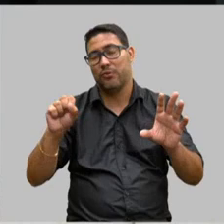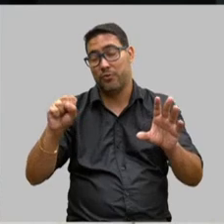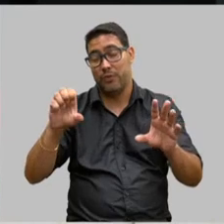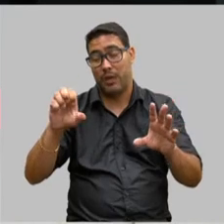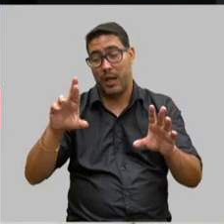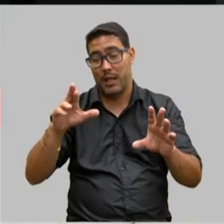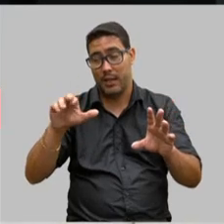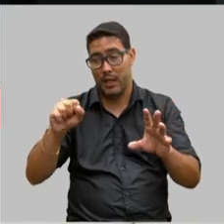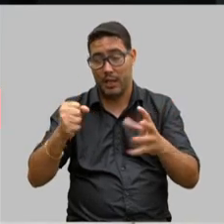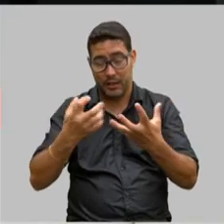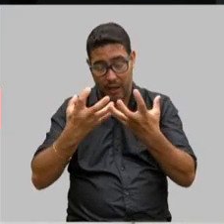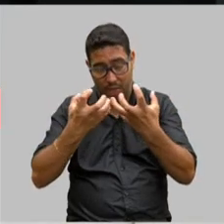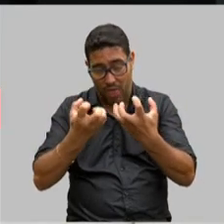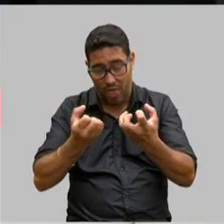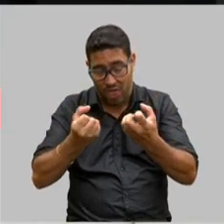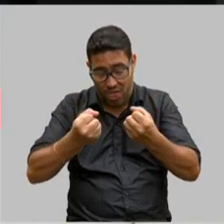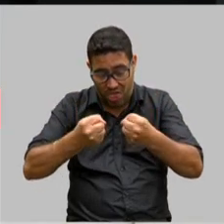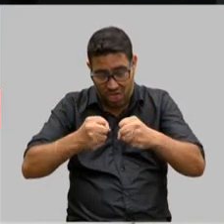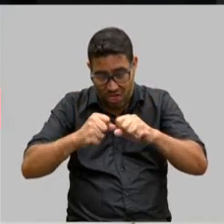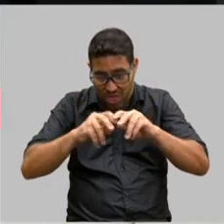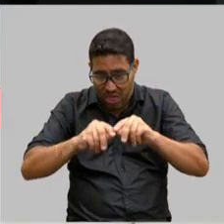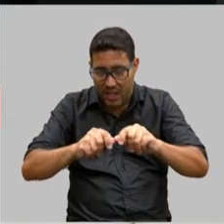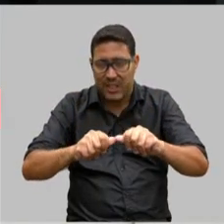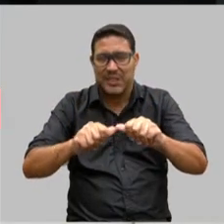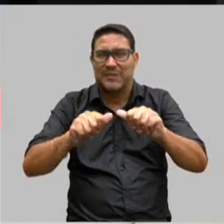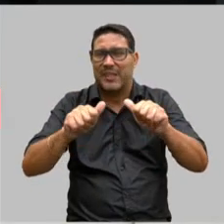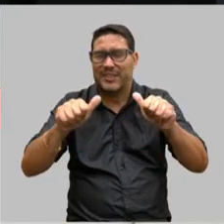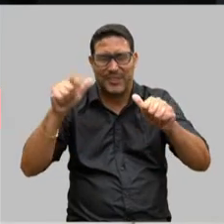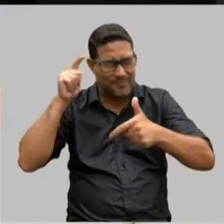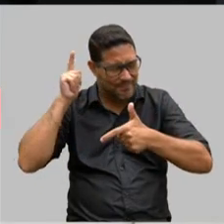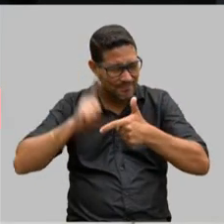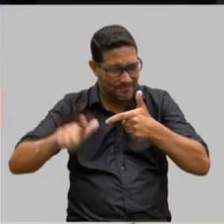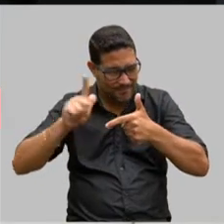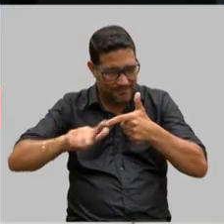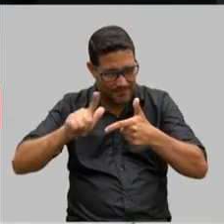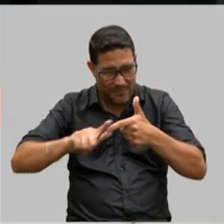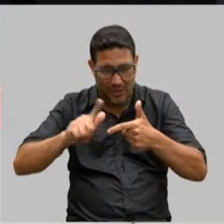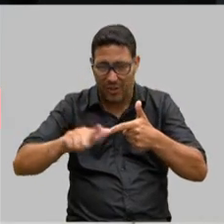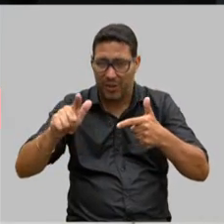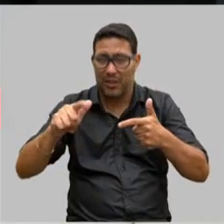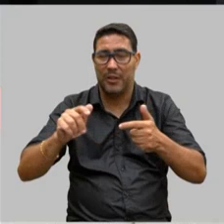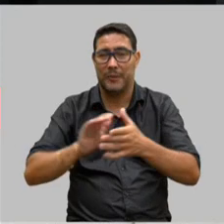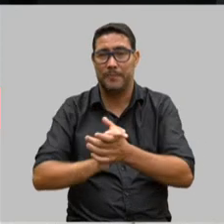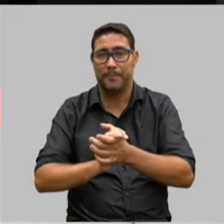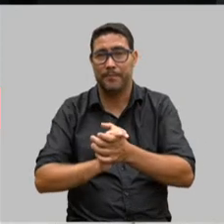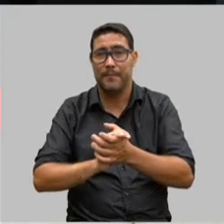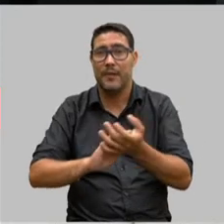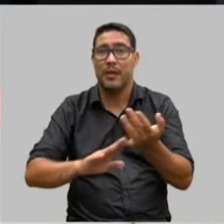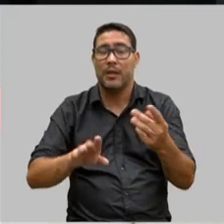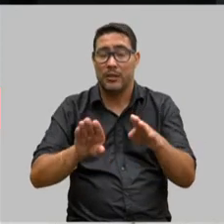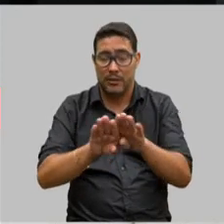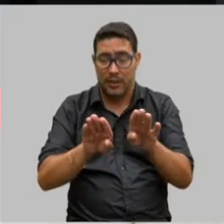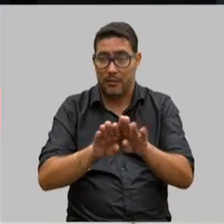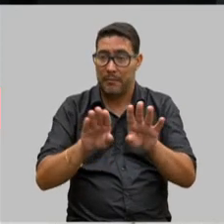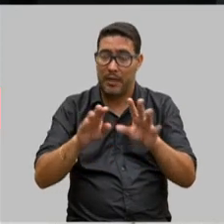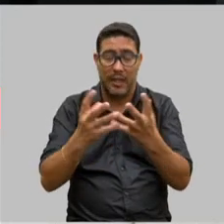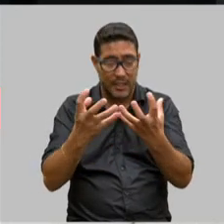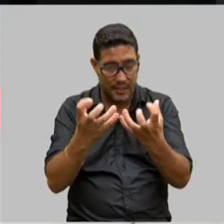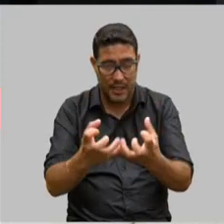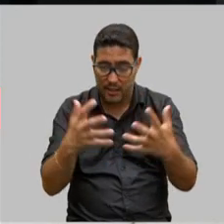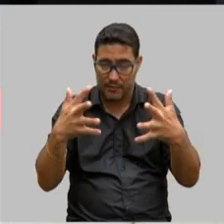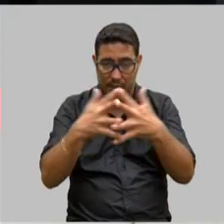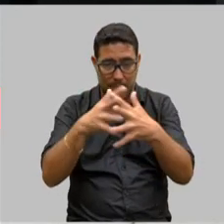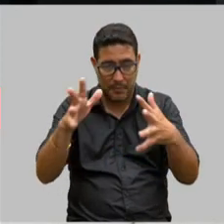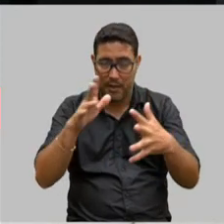se torna mais propícia ainda à desertificação. Secas e geração de energia.